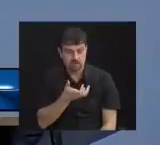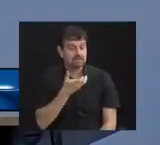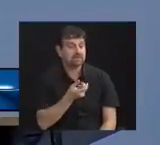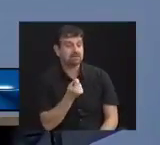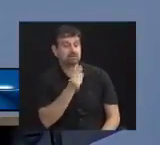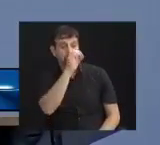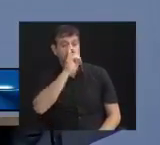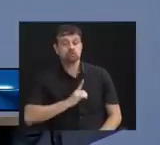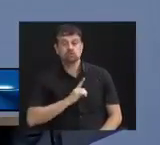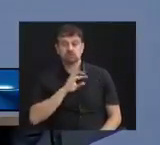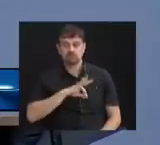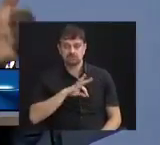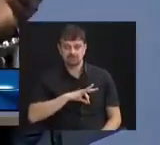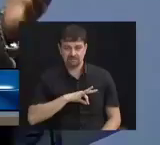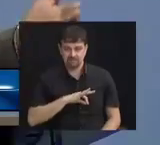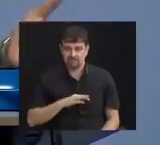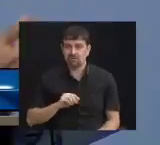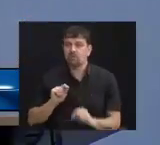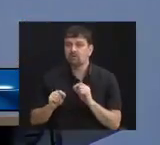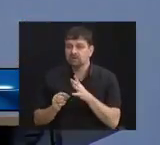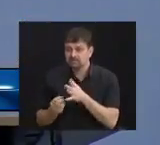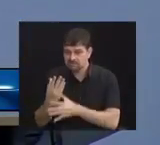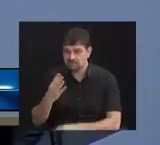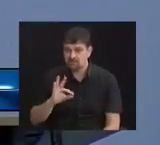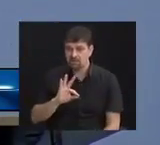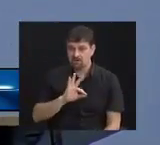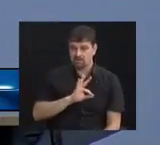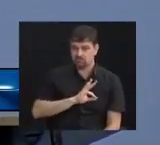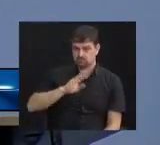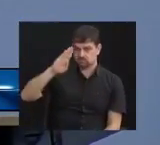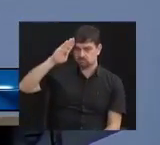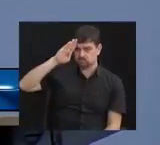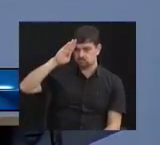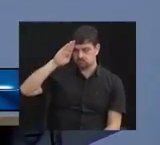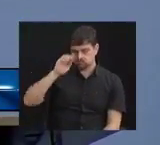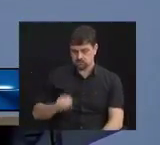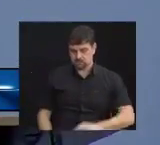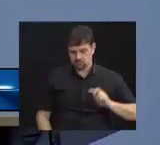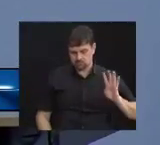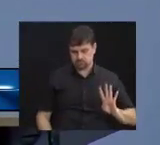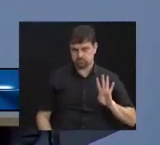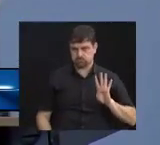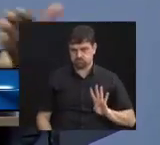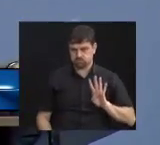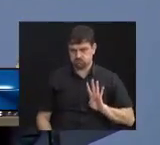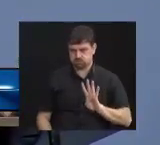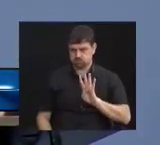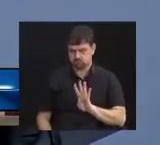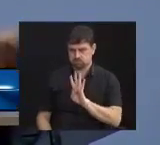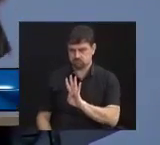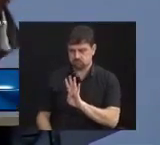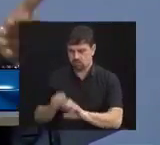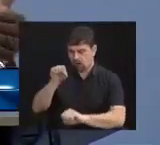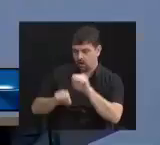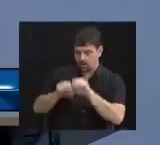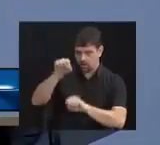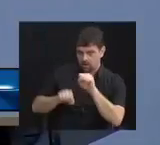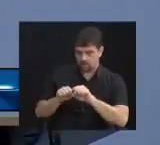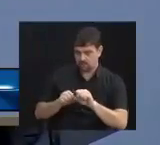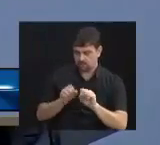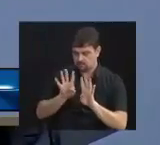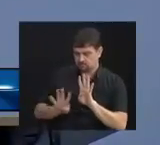Foi com muita truculência que a Polícia Militar agiu naquela empresa, impedindo, inclusive,